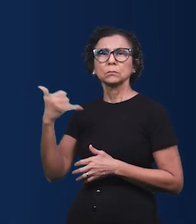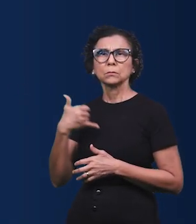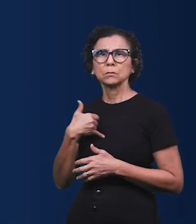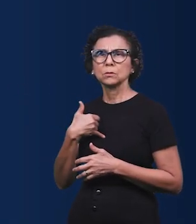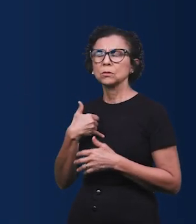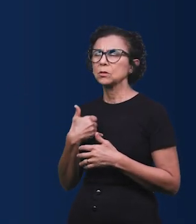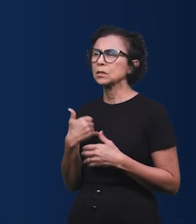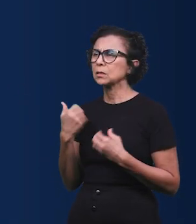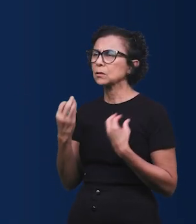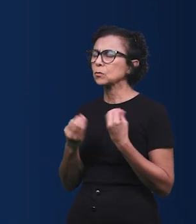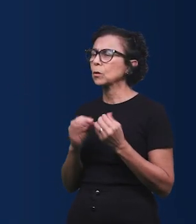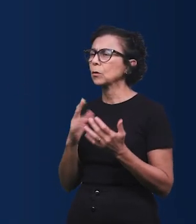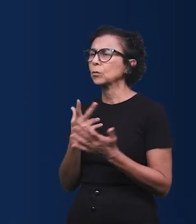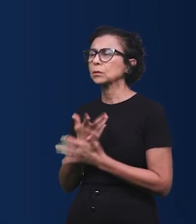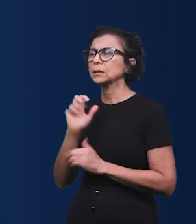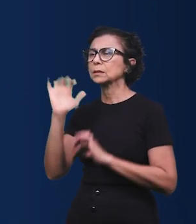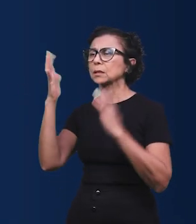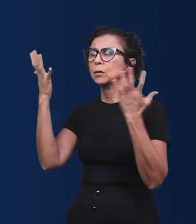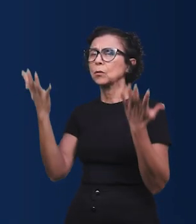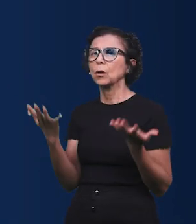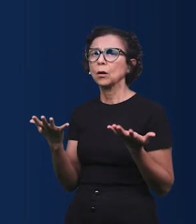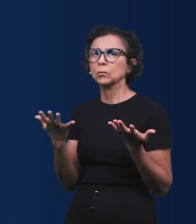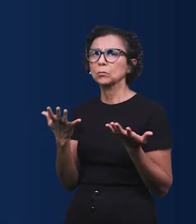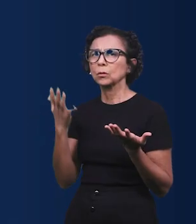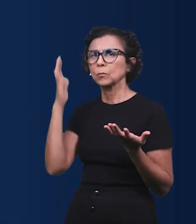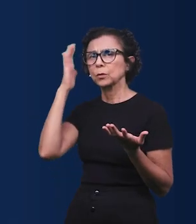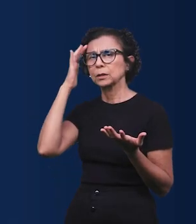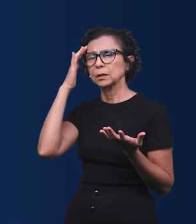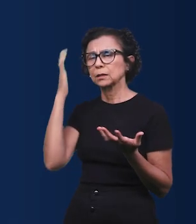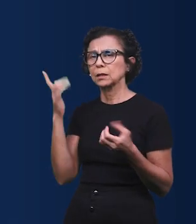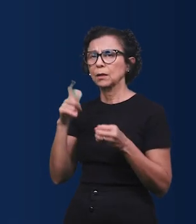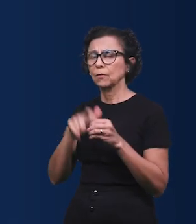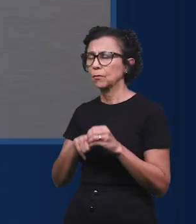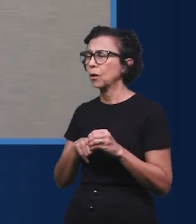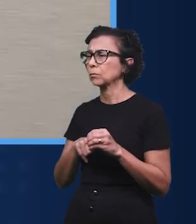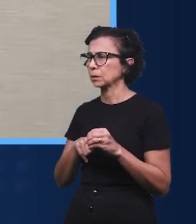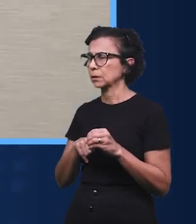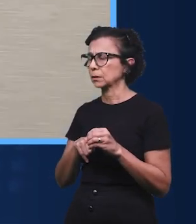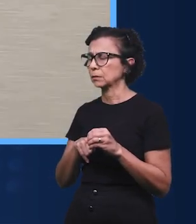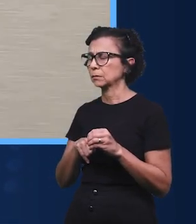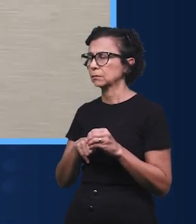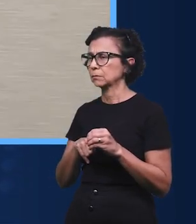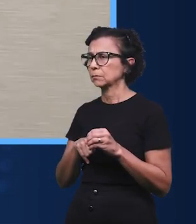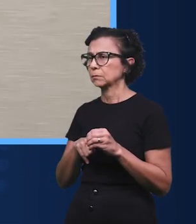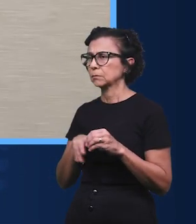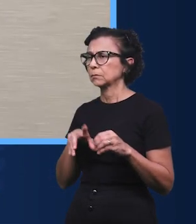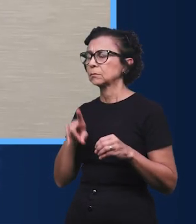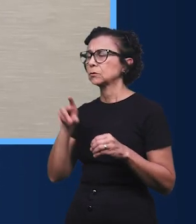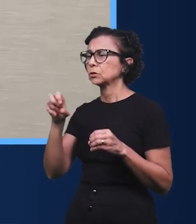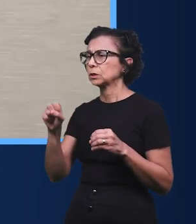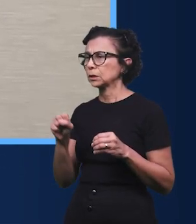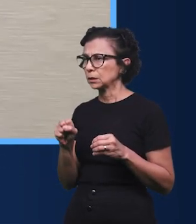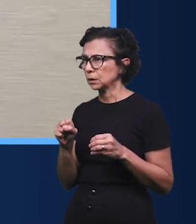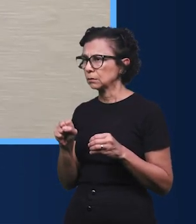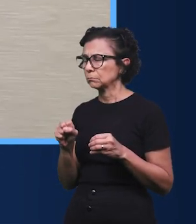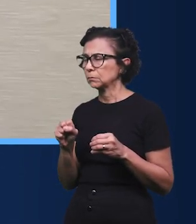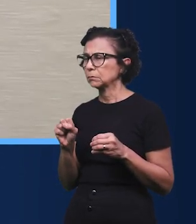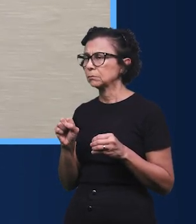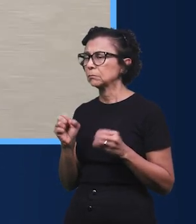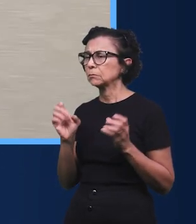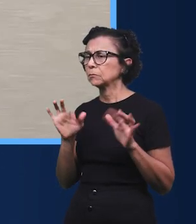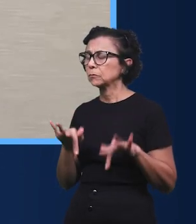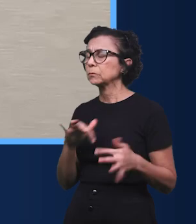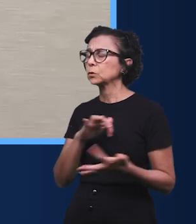que sinal haverá da sua vinda e do fim do mundo. Então era até uma dúvida que eles